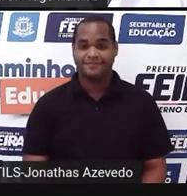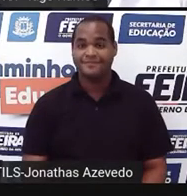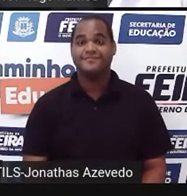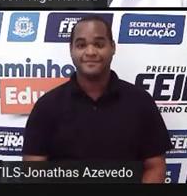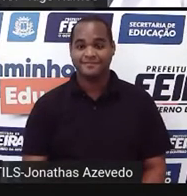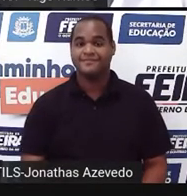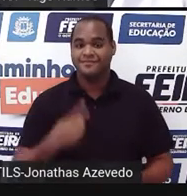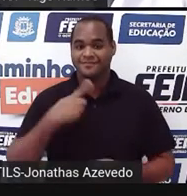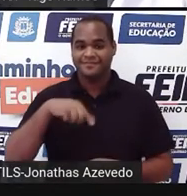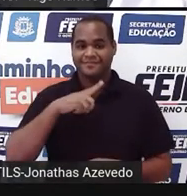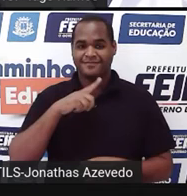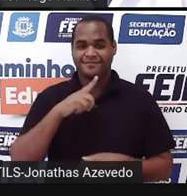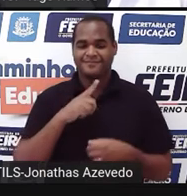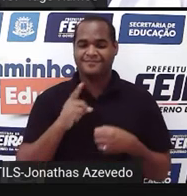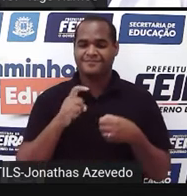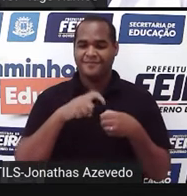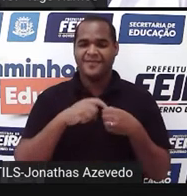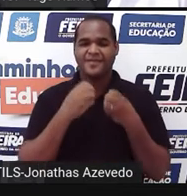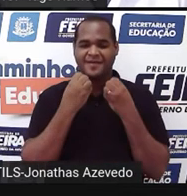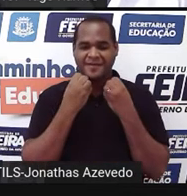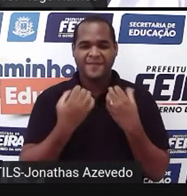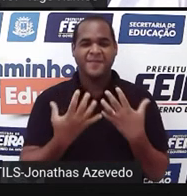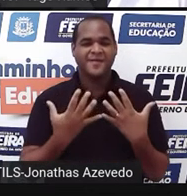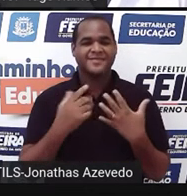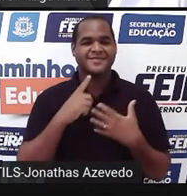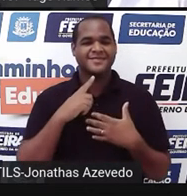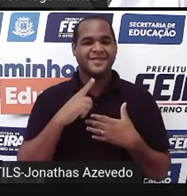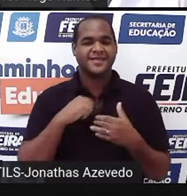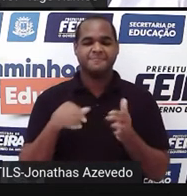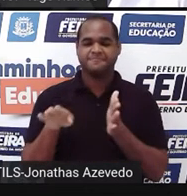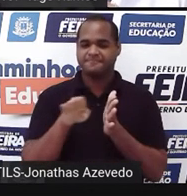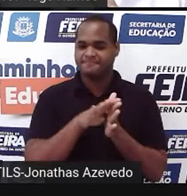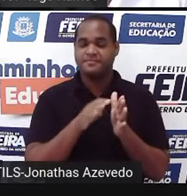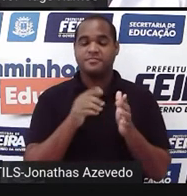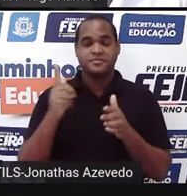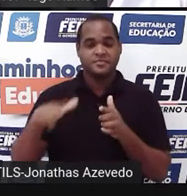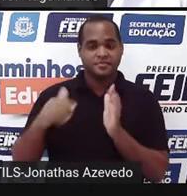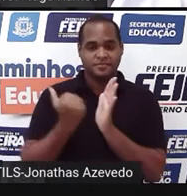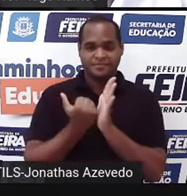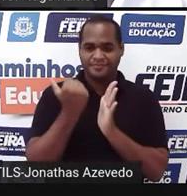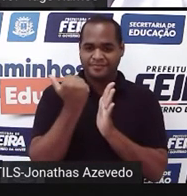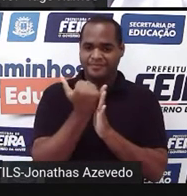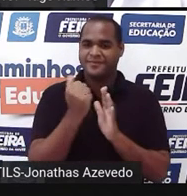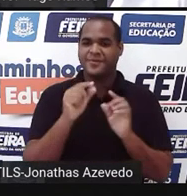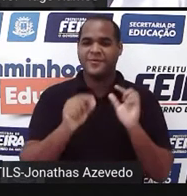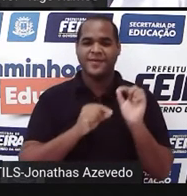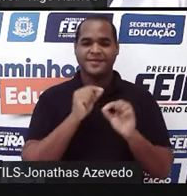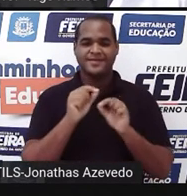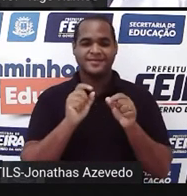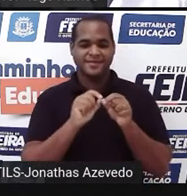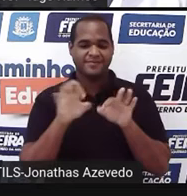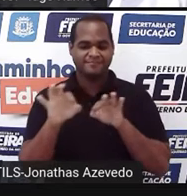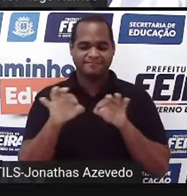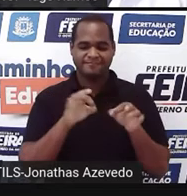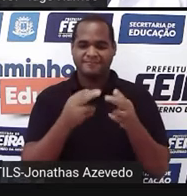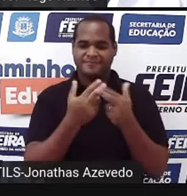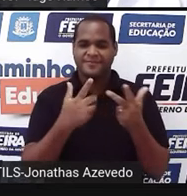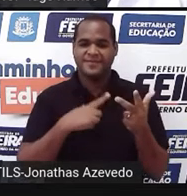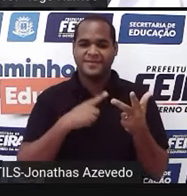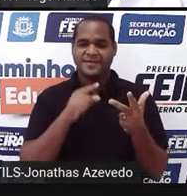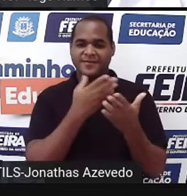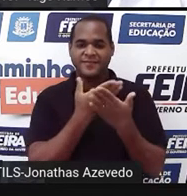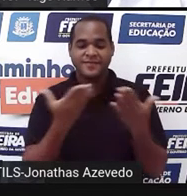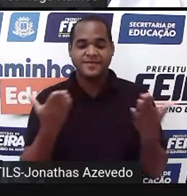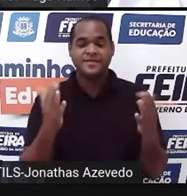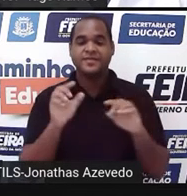nós estamos de volta é isso aí chegamos para mais uma vez fazemos aqui com você